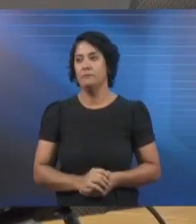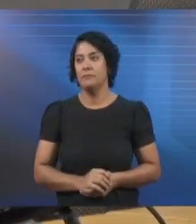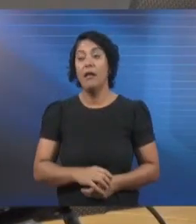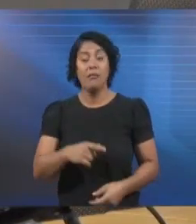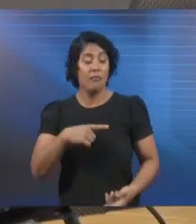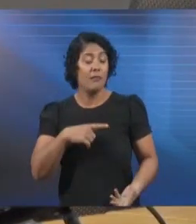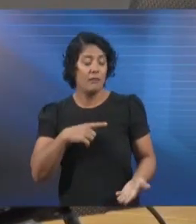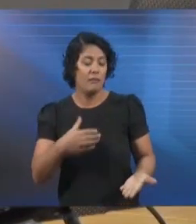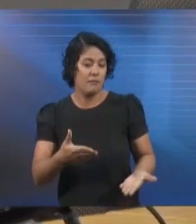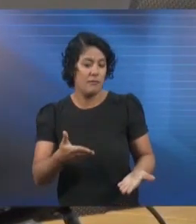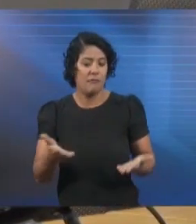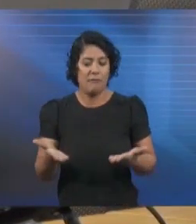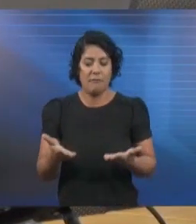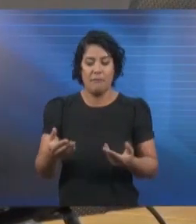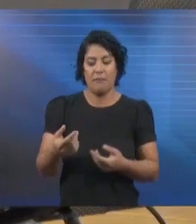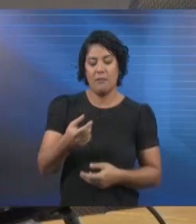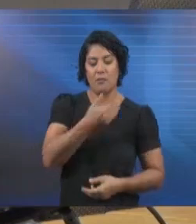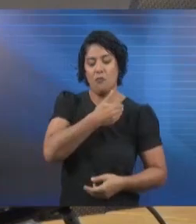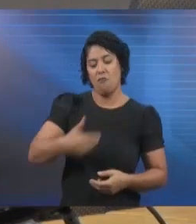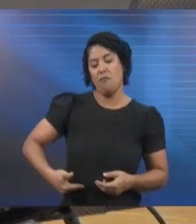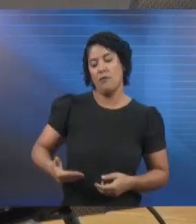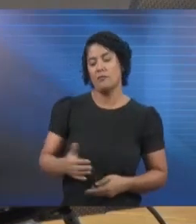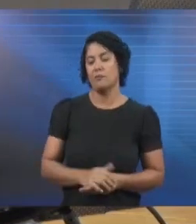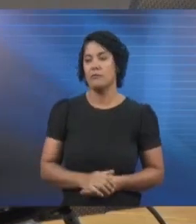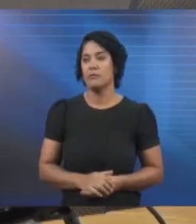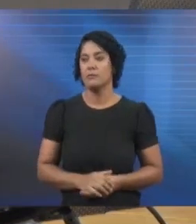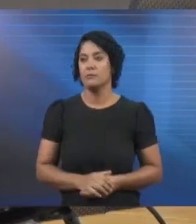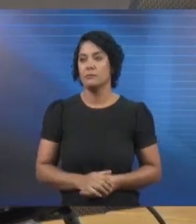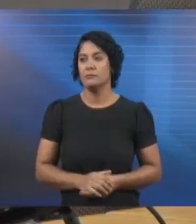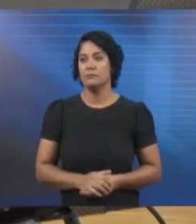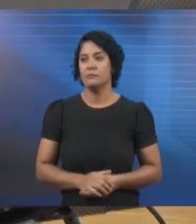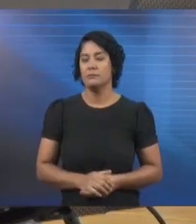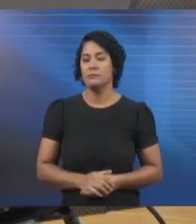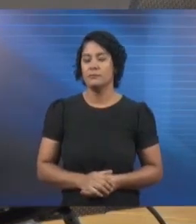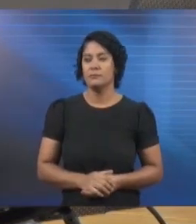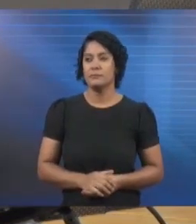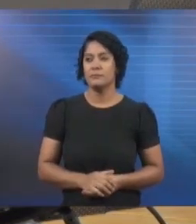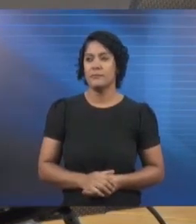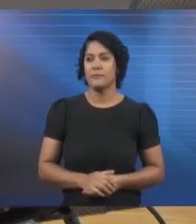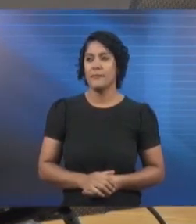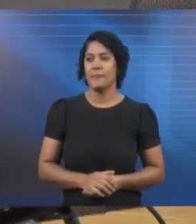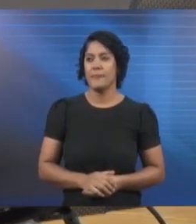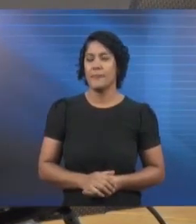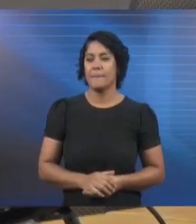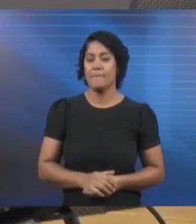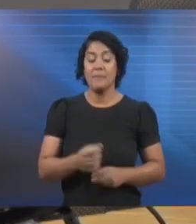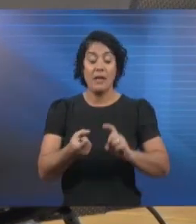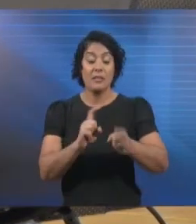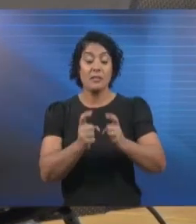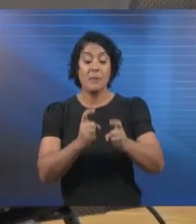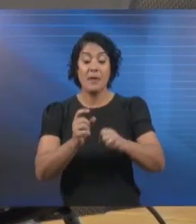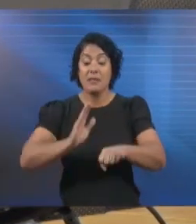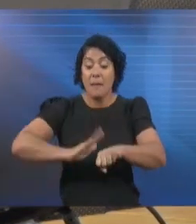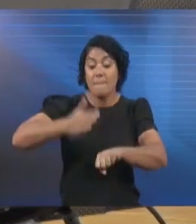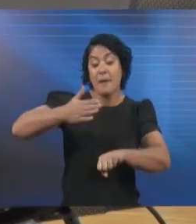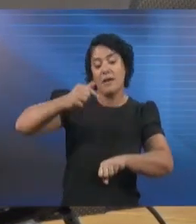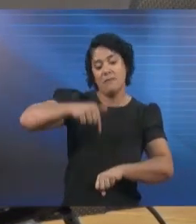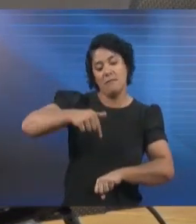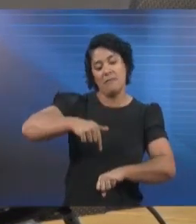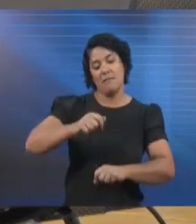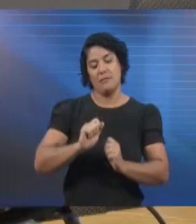tendo no atual governo essa situação é uma situação que nós temos inclusive que debatermos mais aqui na